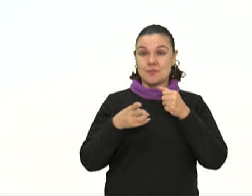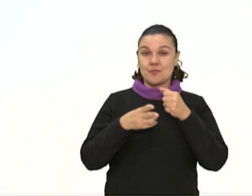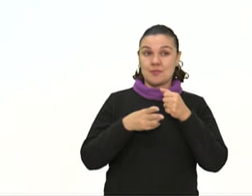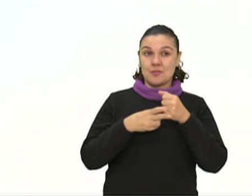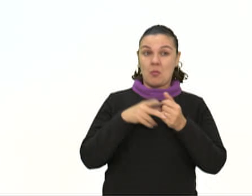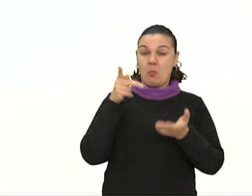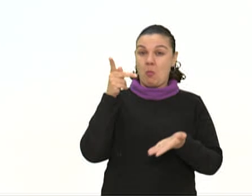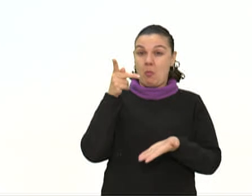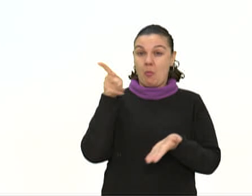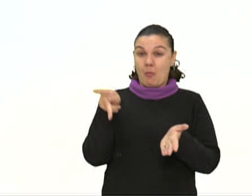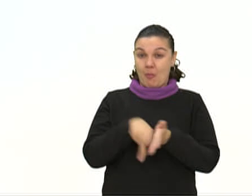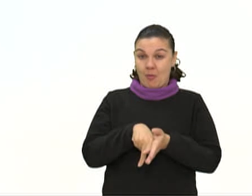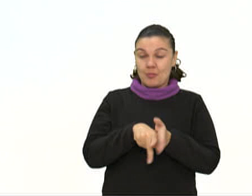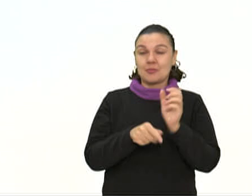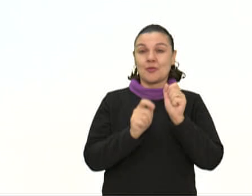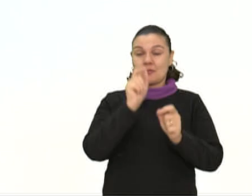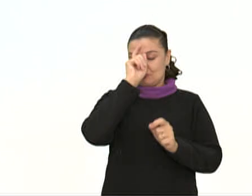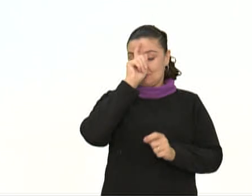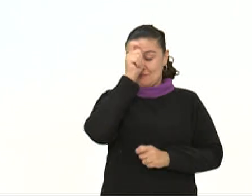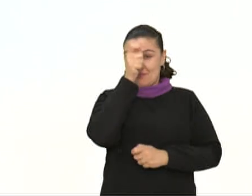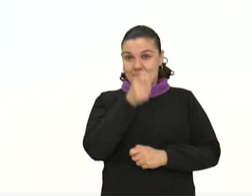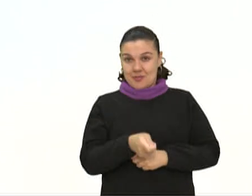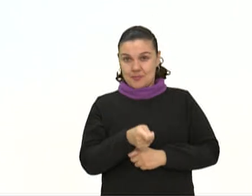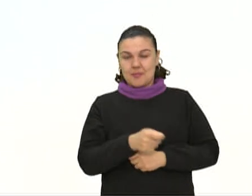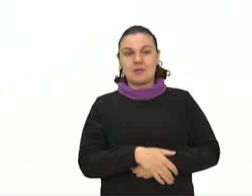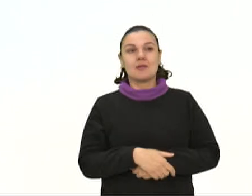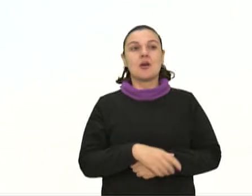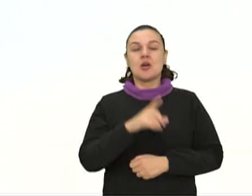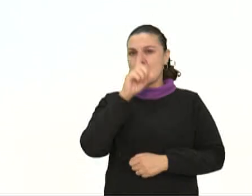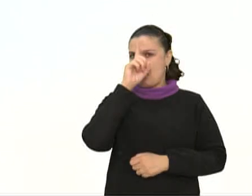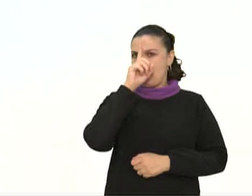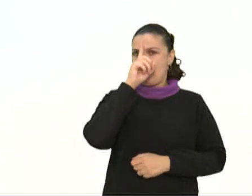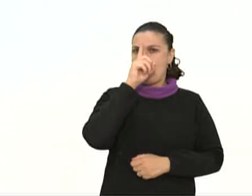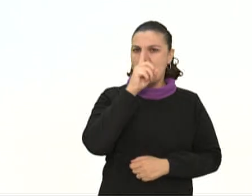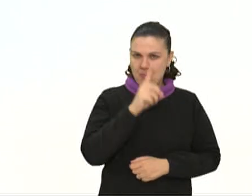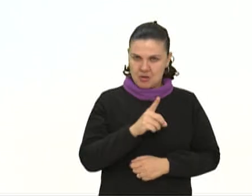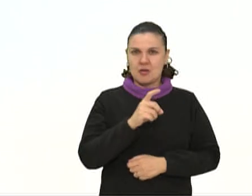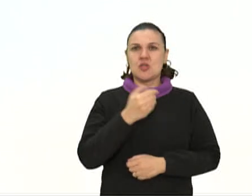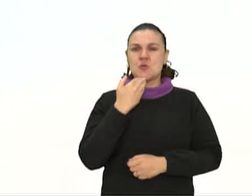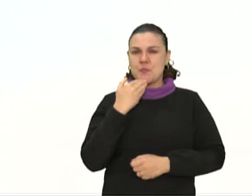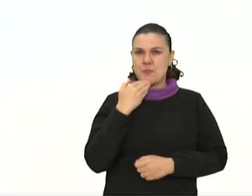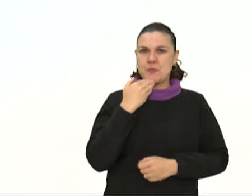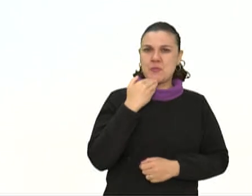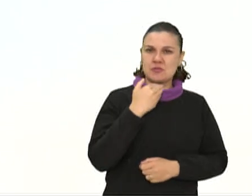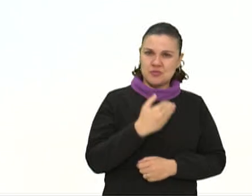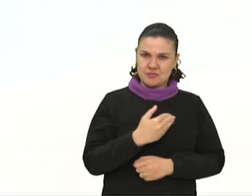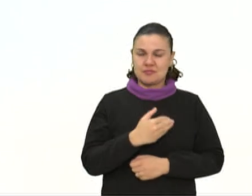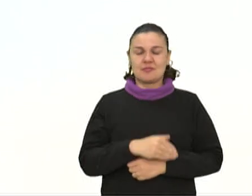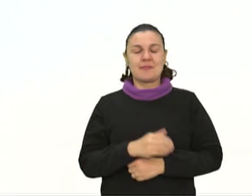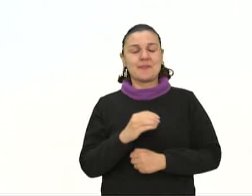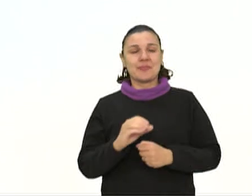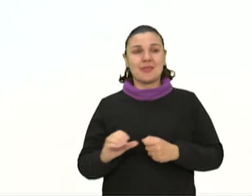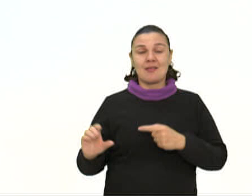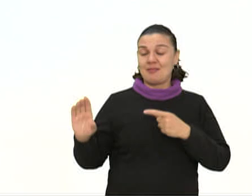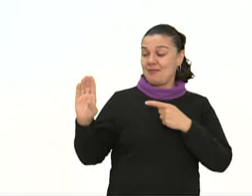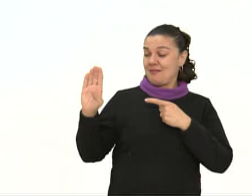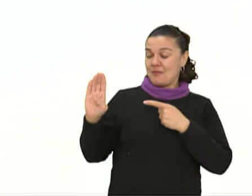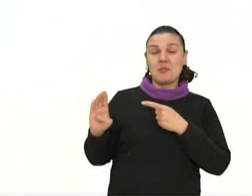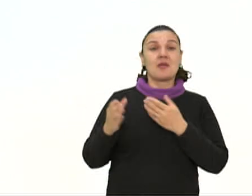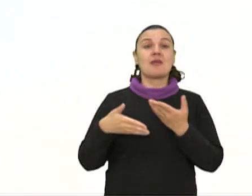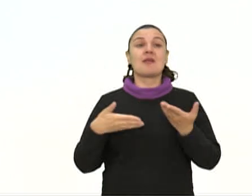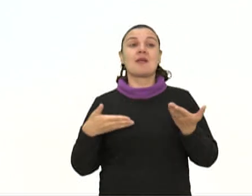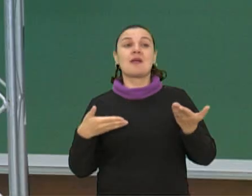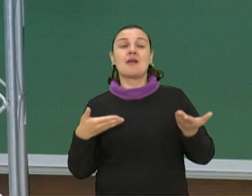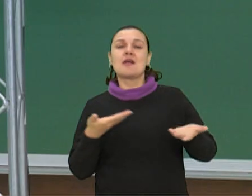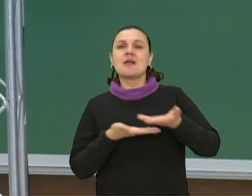expressos no modo imperativo, ou seja, está dando uma ordem, fazendo um pedido. E na letra B, qual